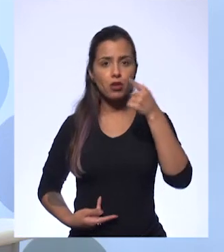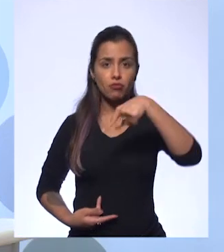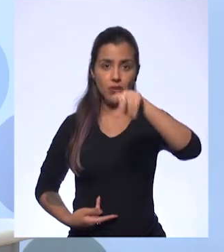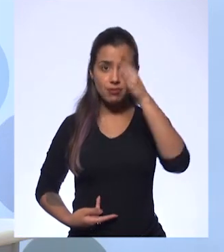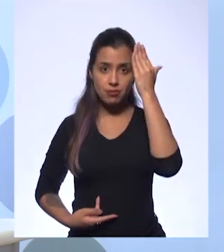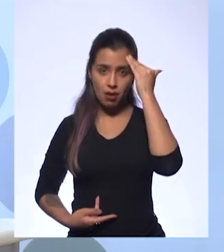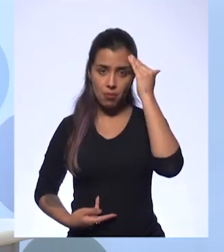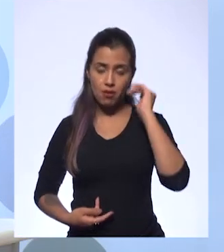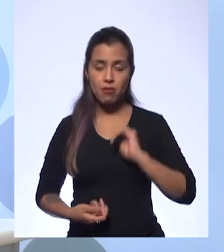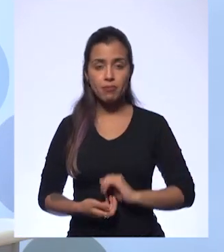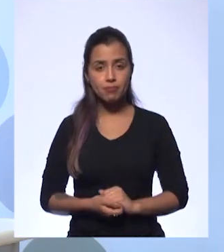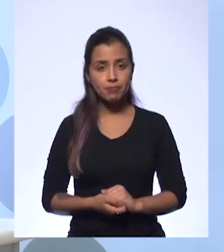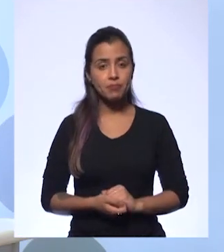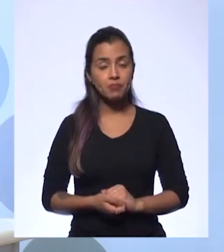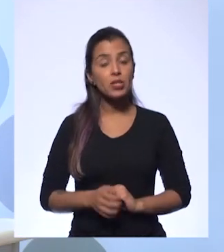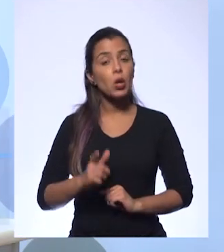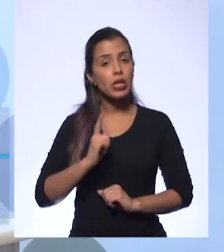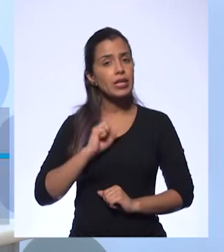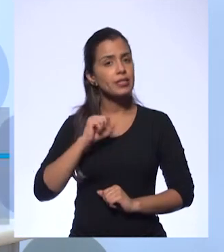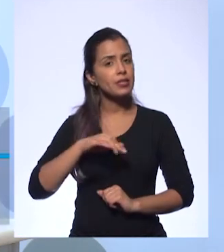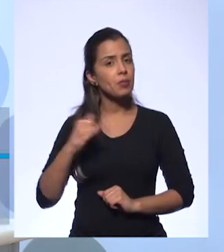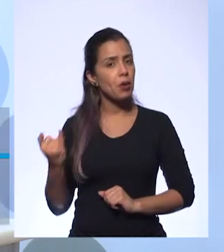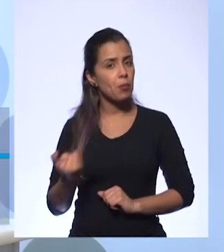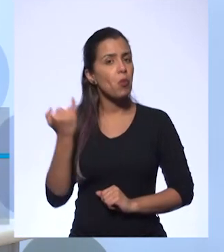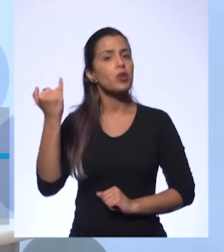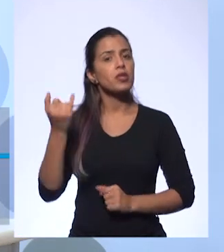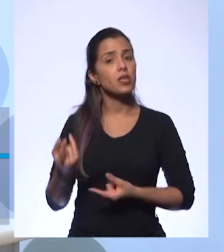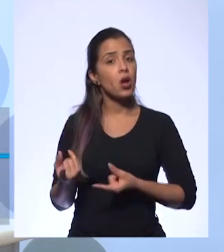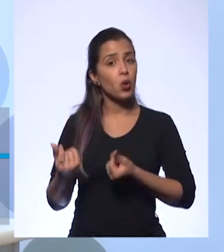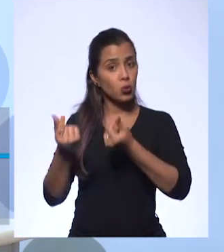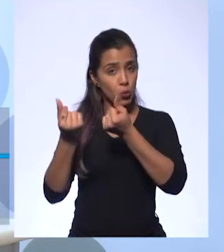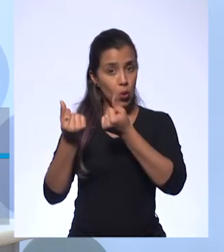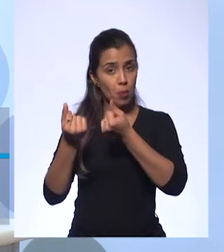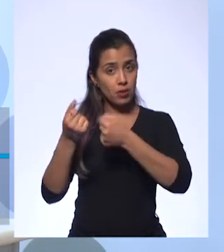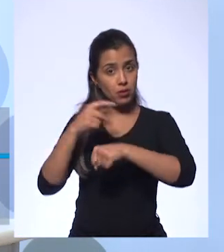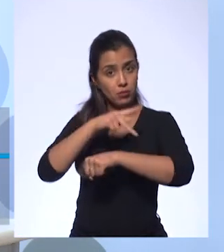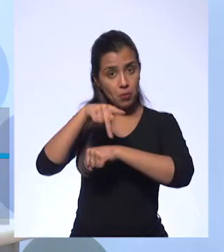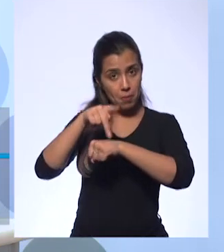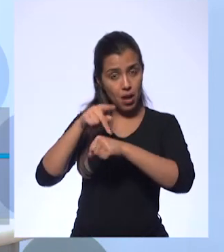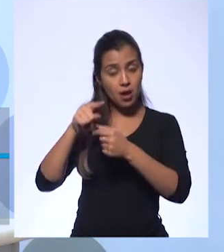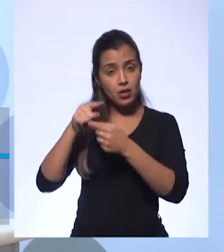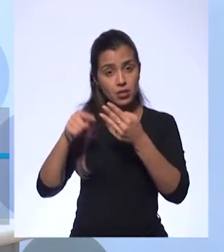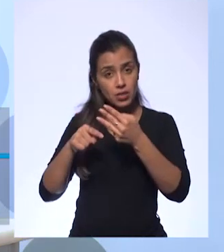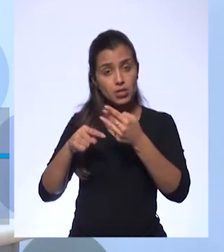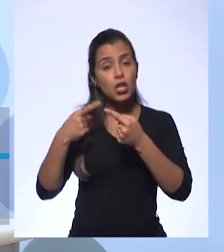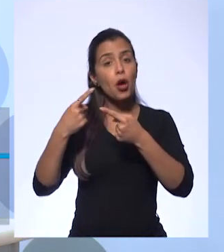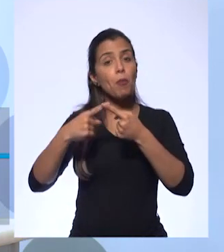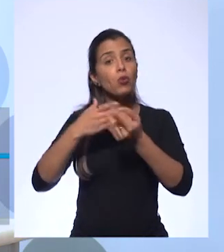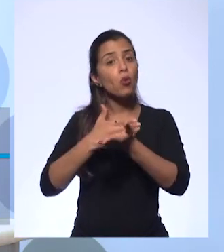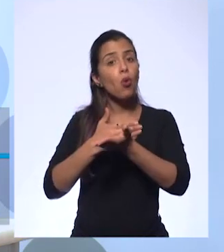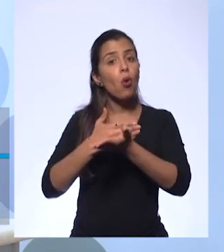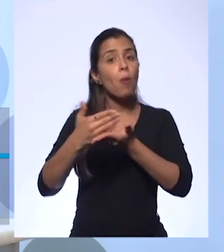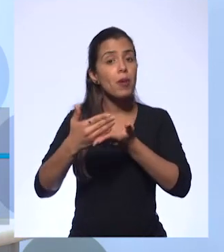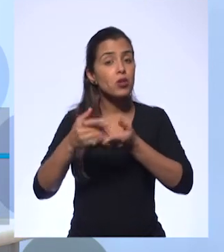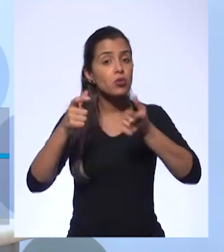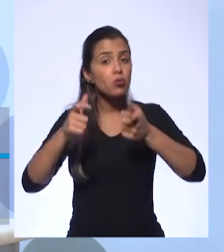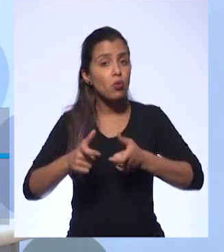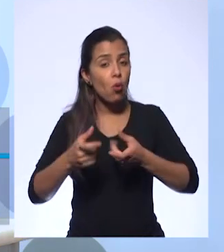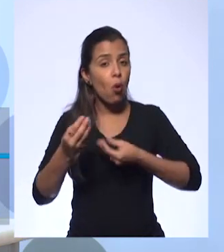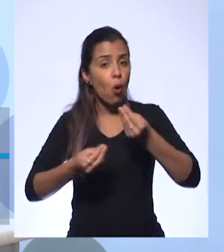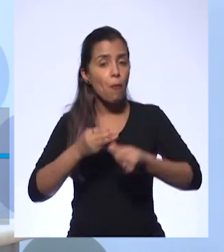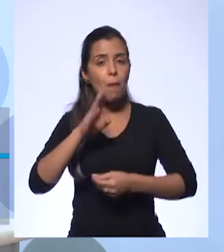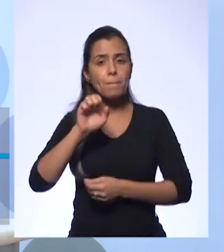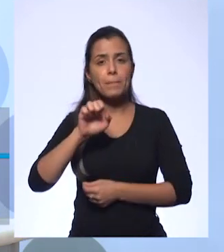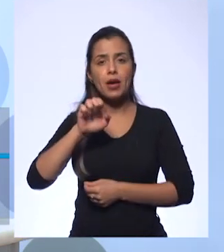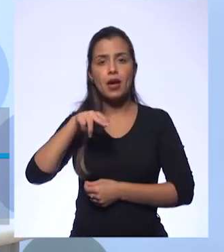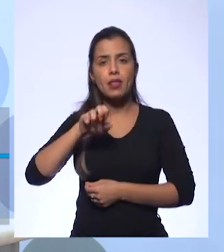existe uma importância econômica desses países pelo pontapé inicial que eles deram através do Benelux. Houve um